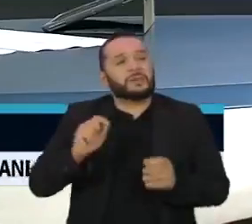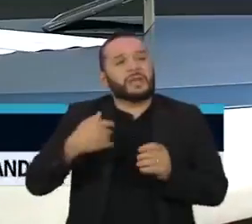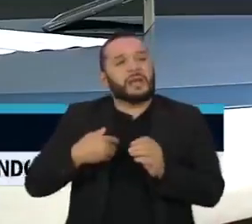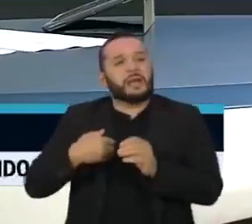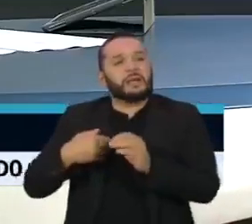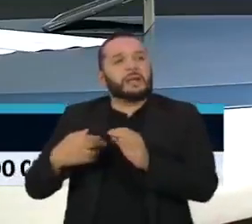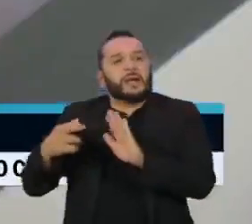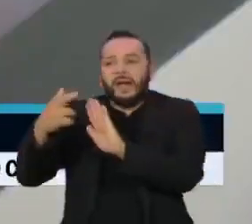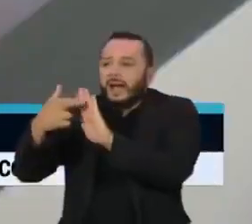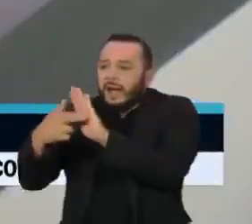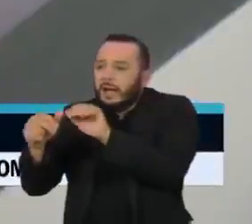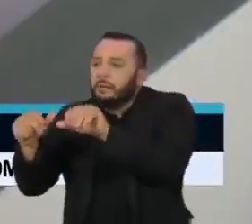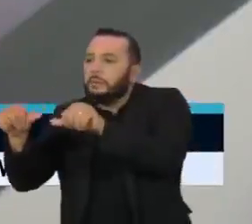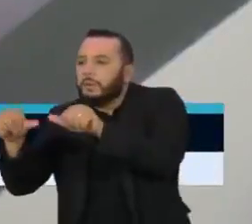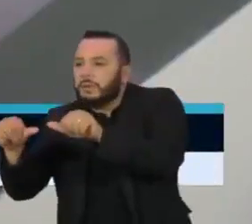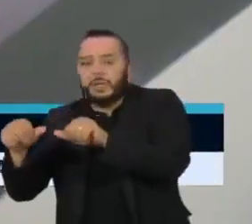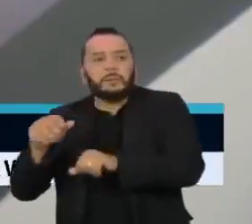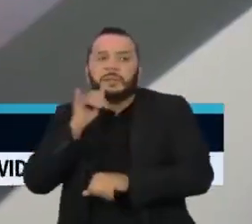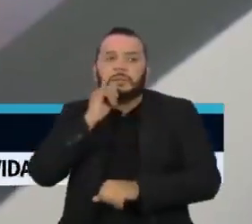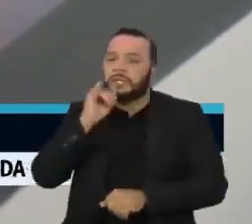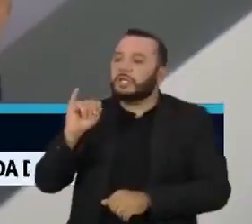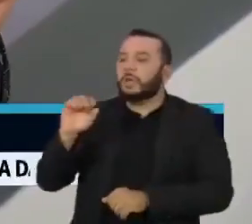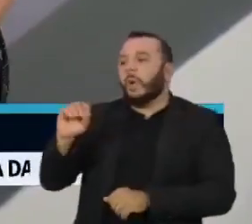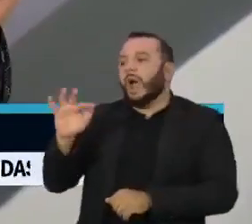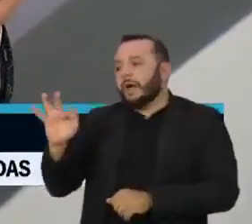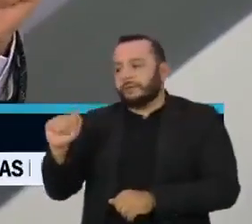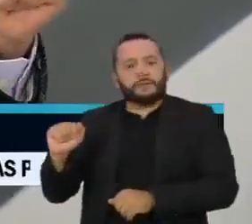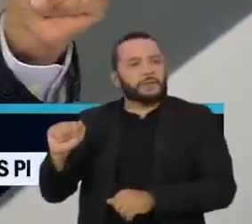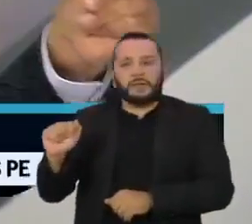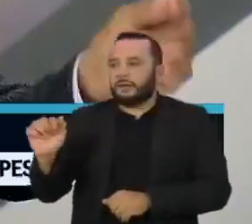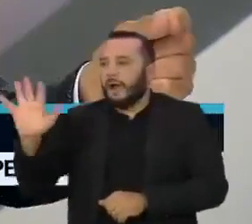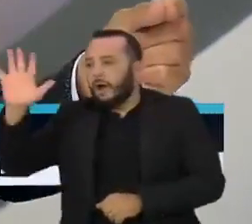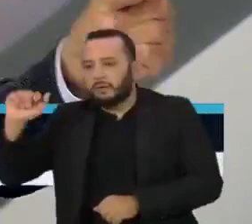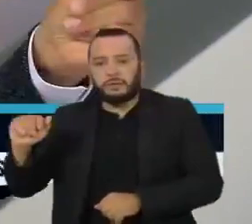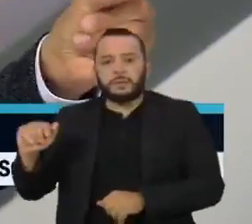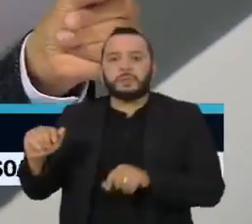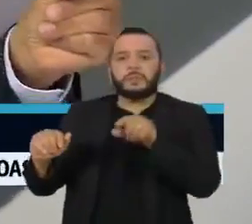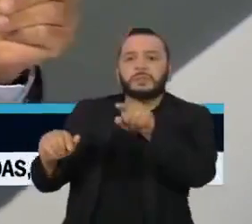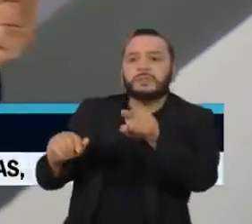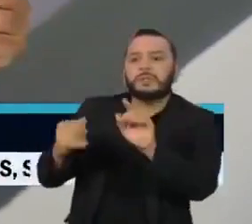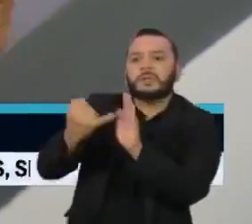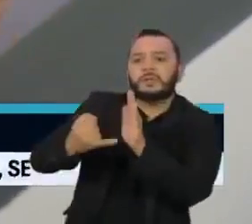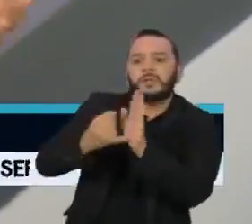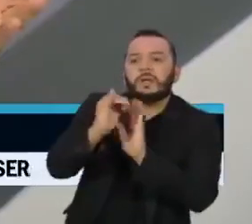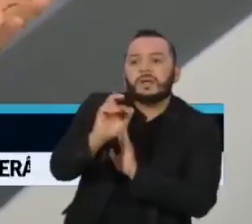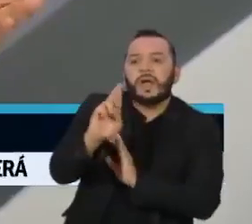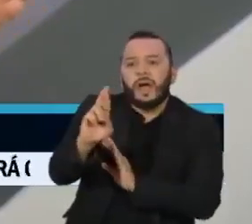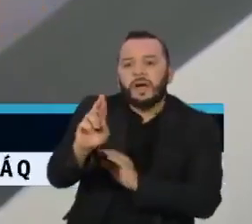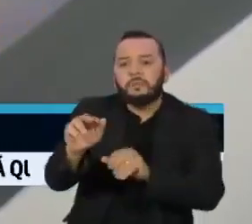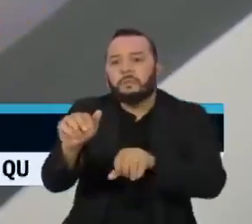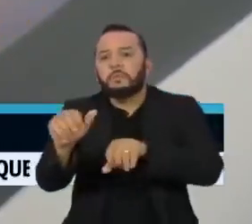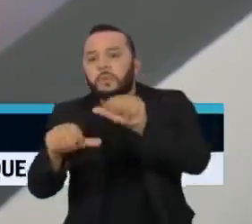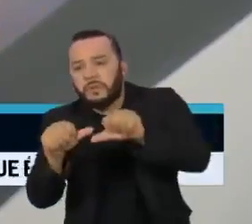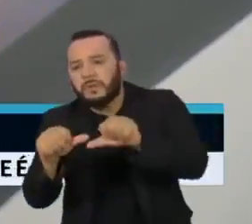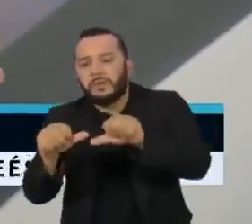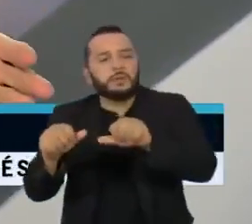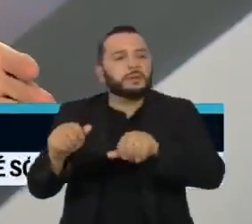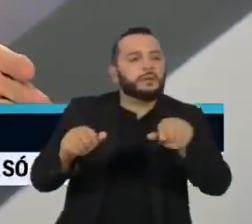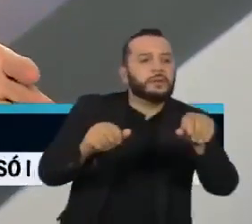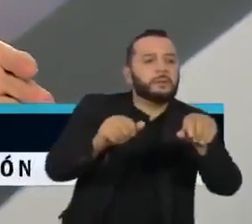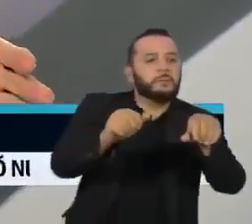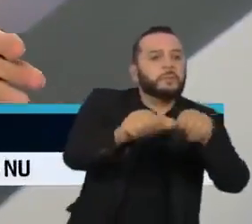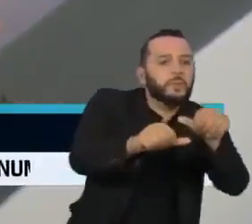por exemplo, aumenta o IOF, depois faz uma mudança aqui no imposto de renda, todas com